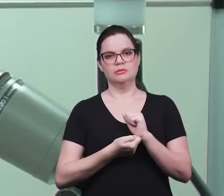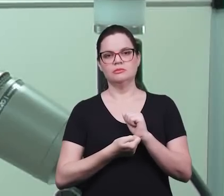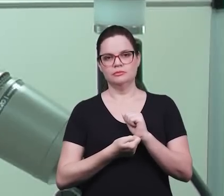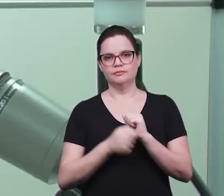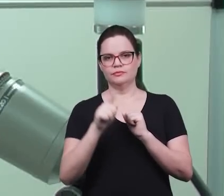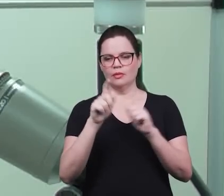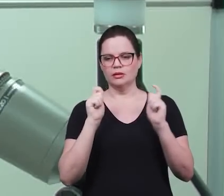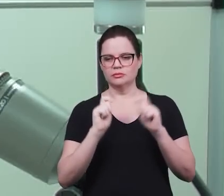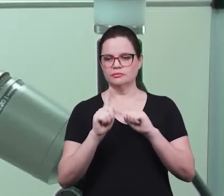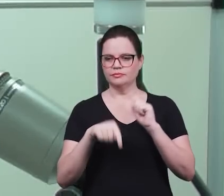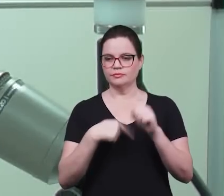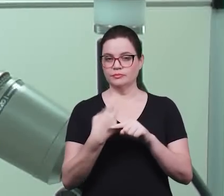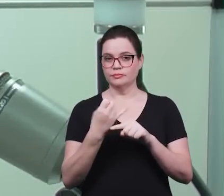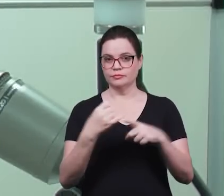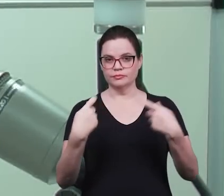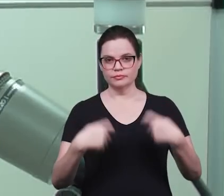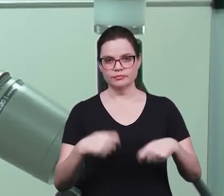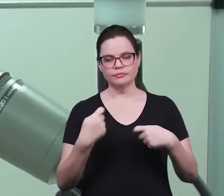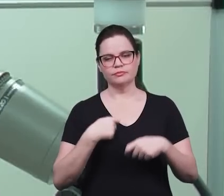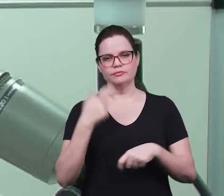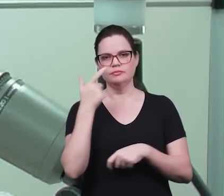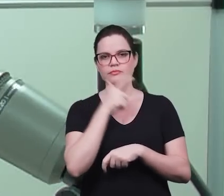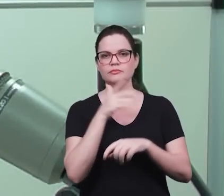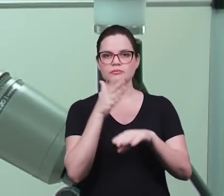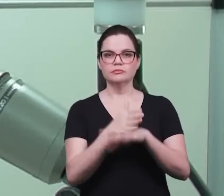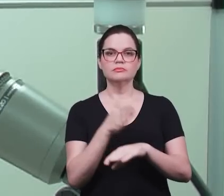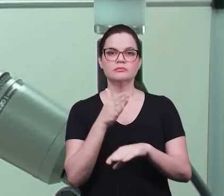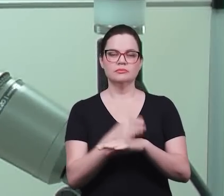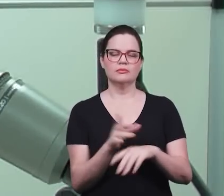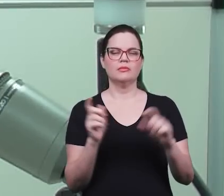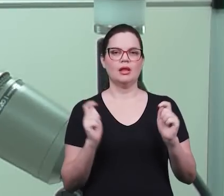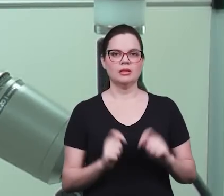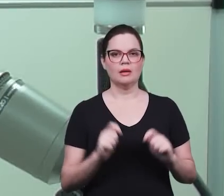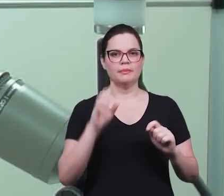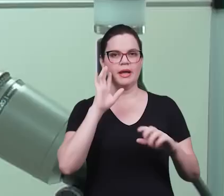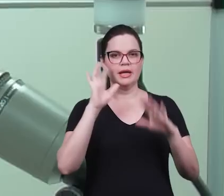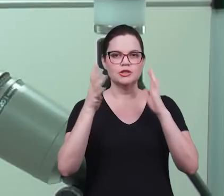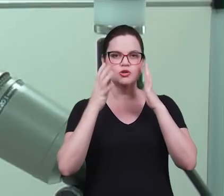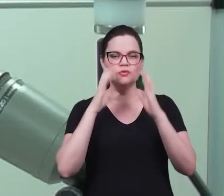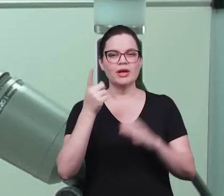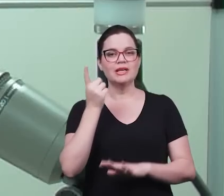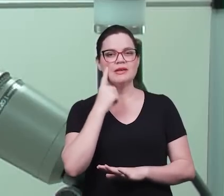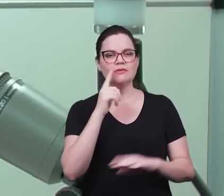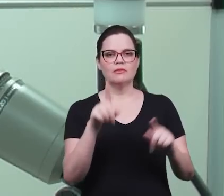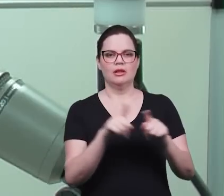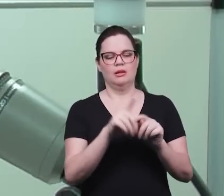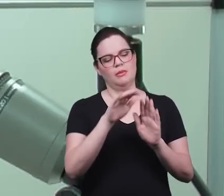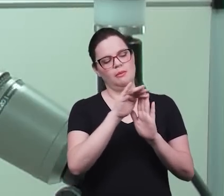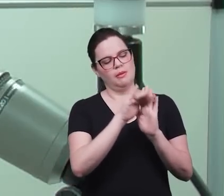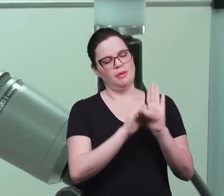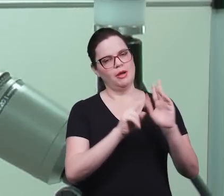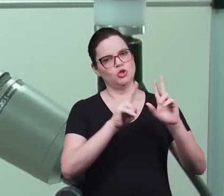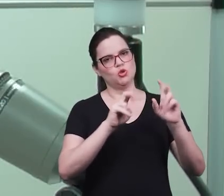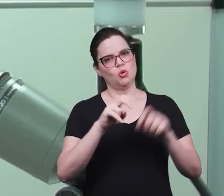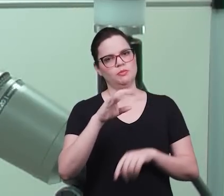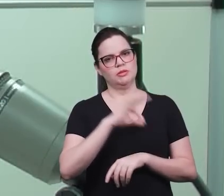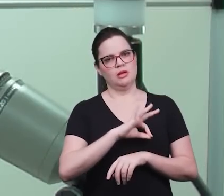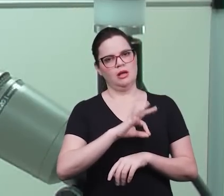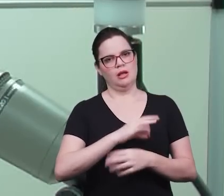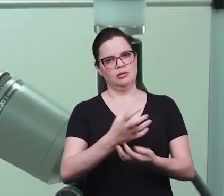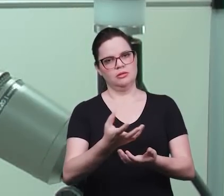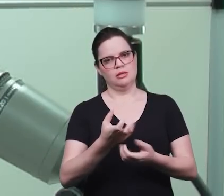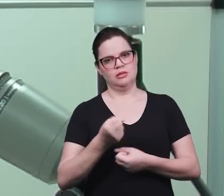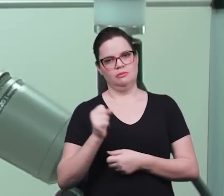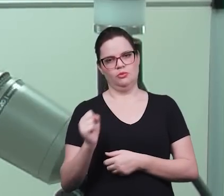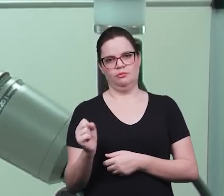você tenha acesso sempre que necessário e assim você consegue fazer esse levantamento dos seus